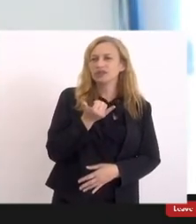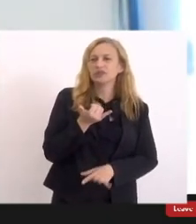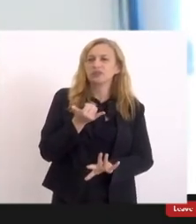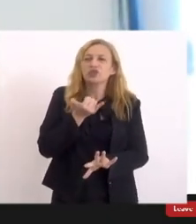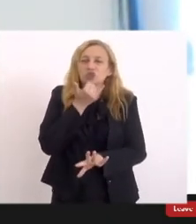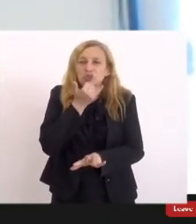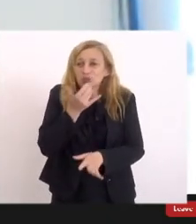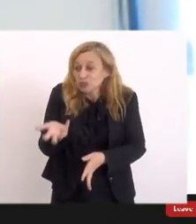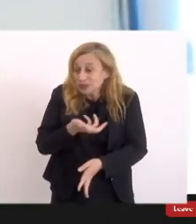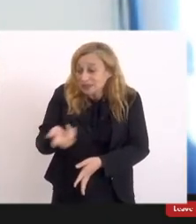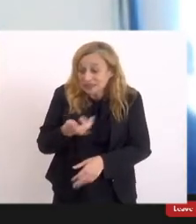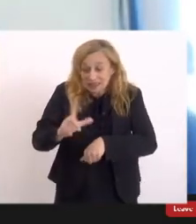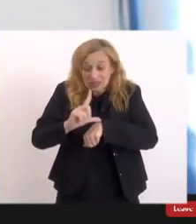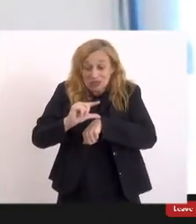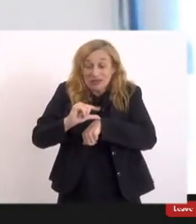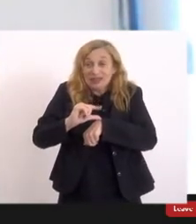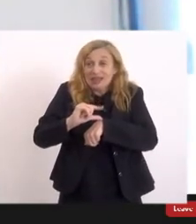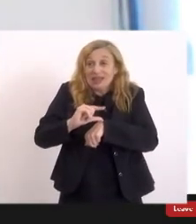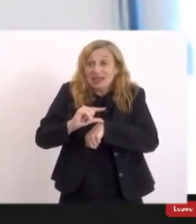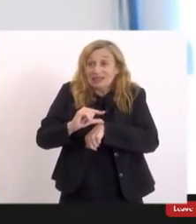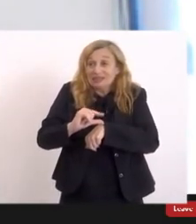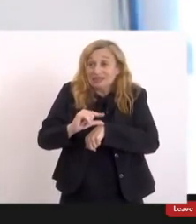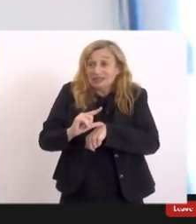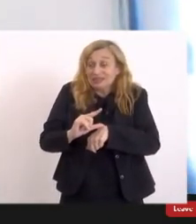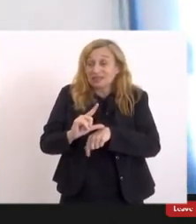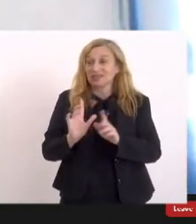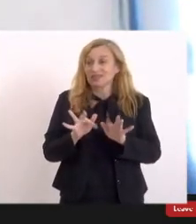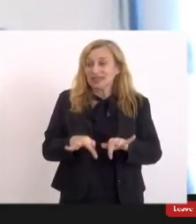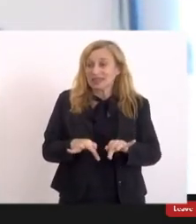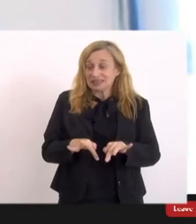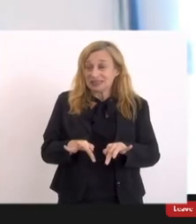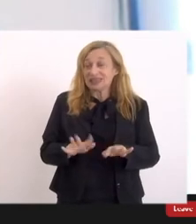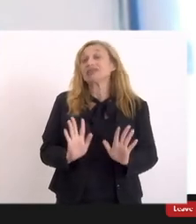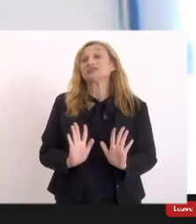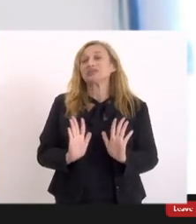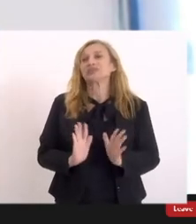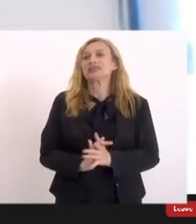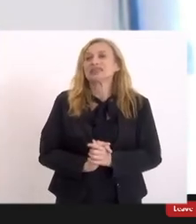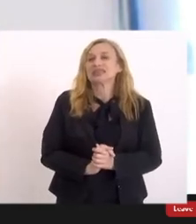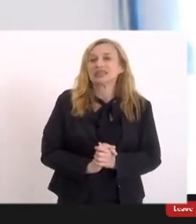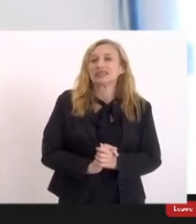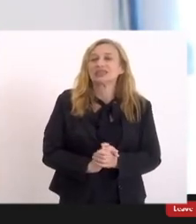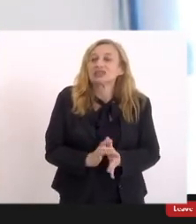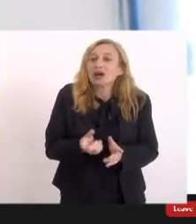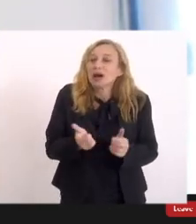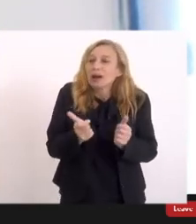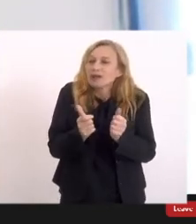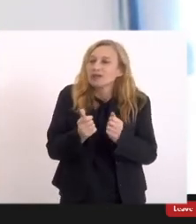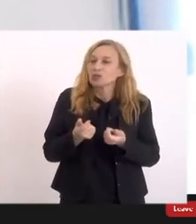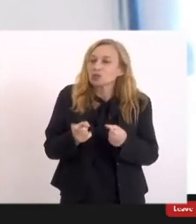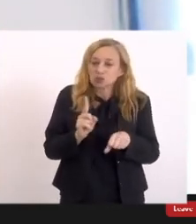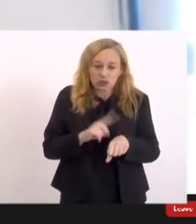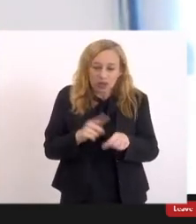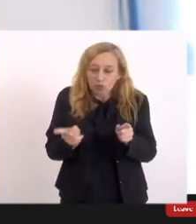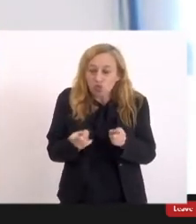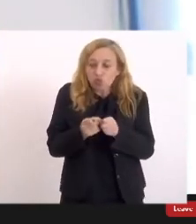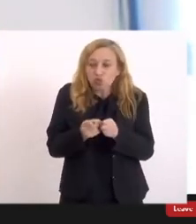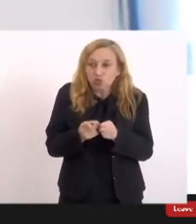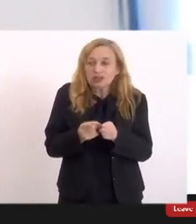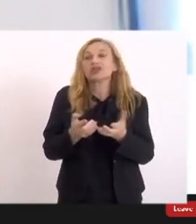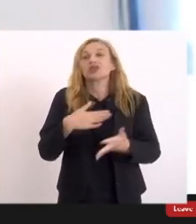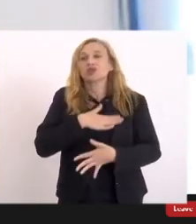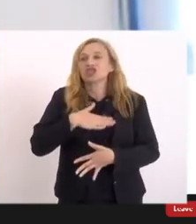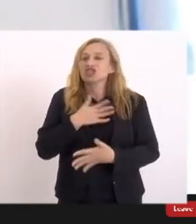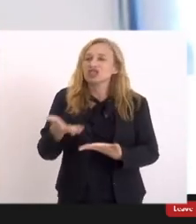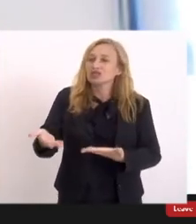apressar, mas a gente tem um horário aqui da audiência, vai chegando, né, no final, a gente vai ficando um pouco mais apertado com o tempo. Então, eu gostaria de